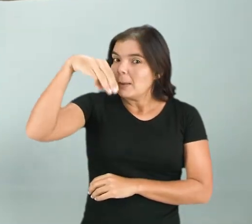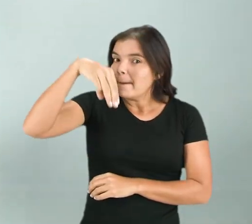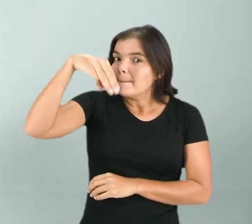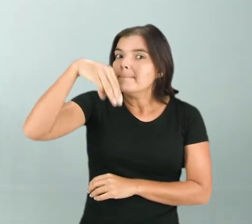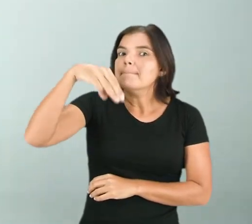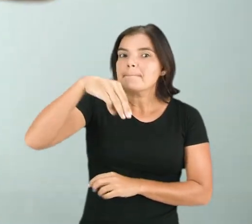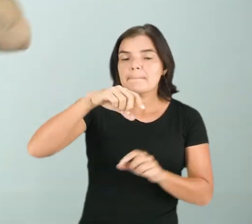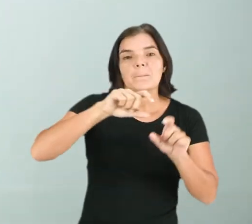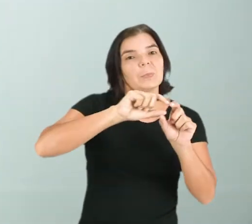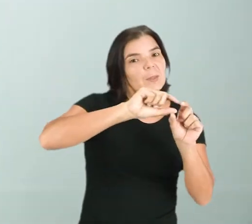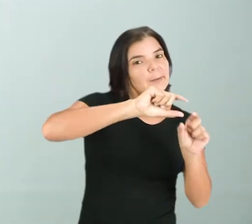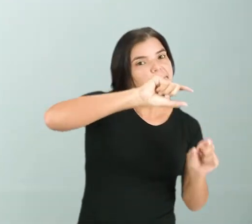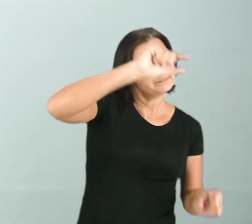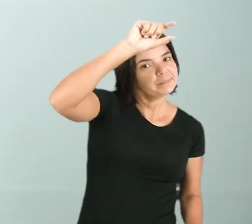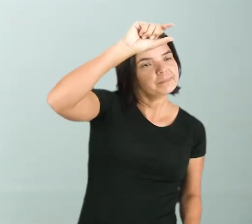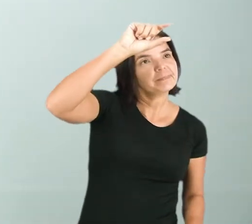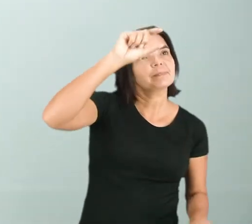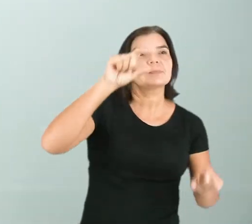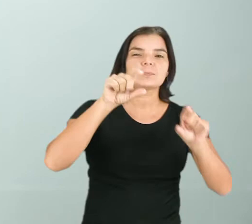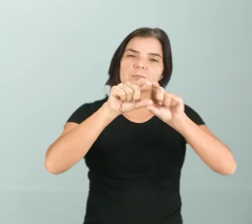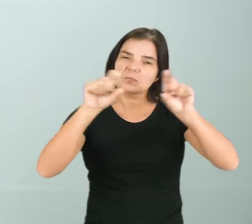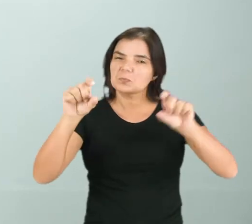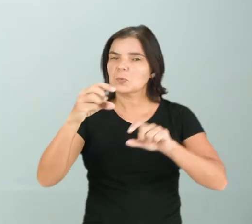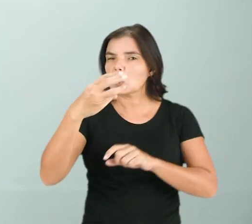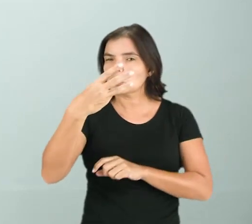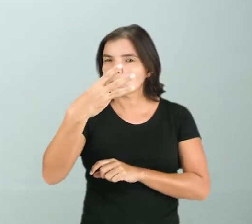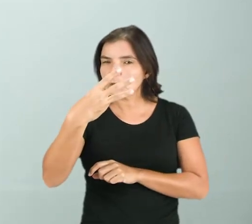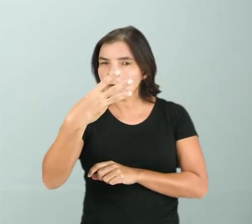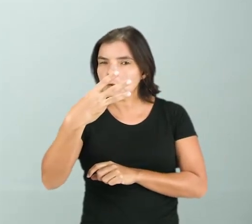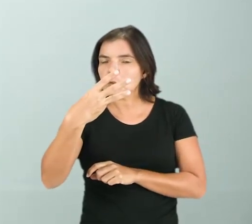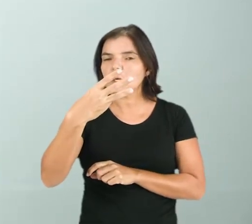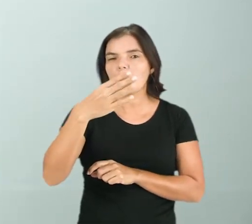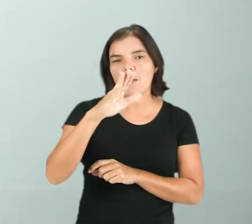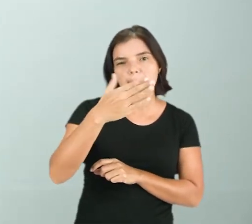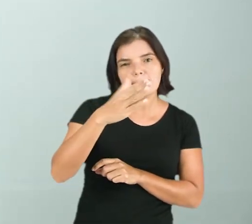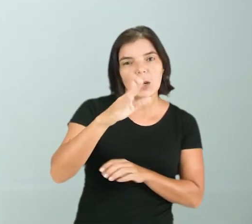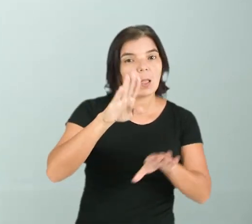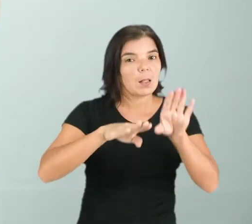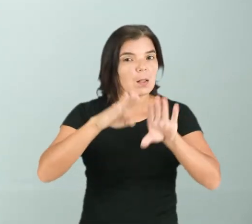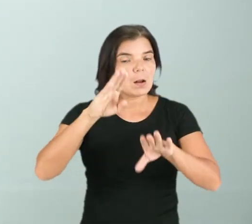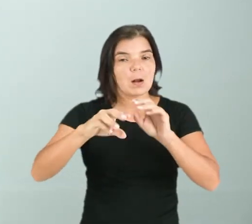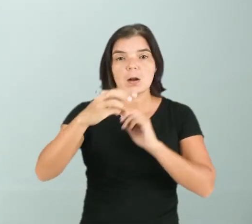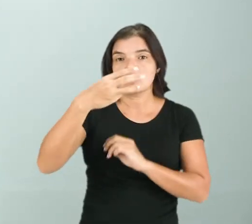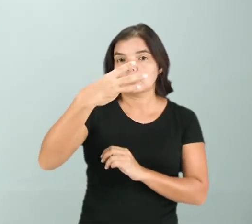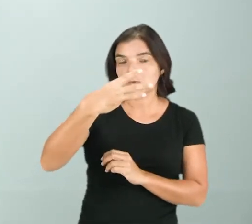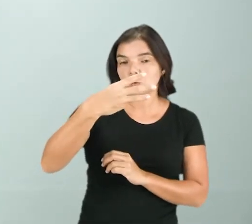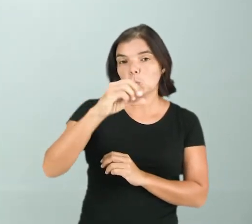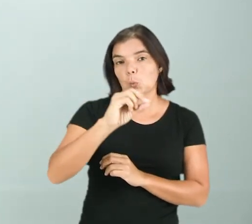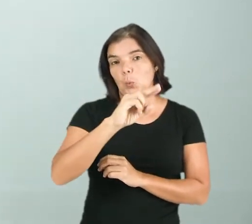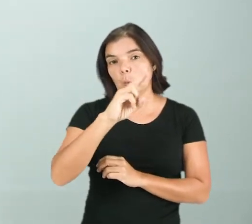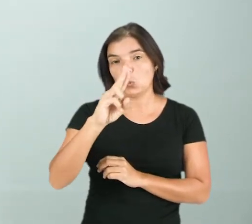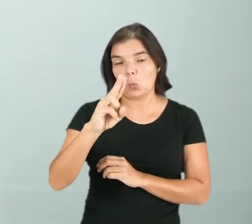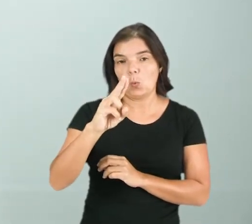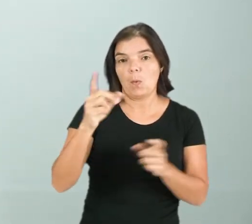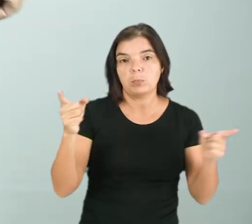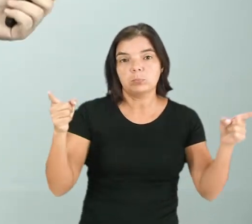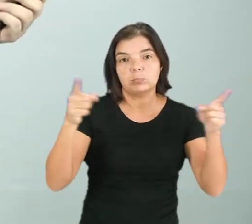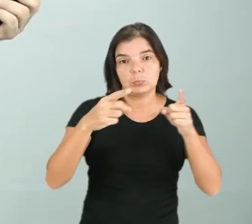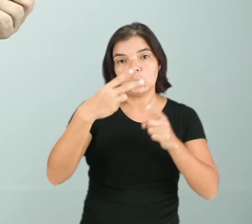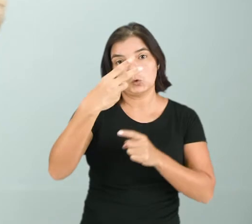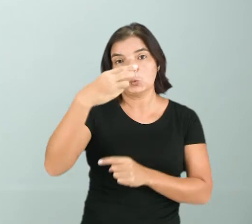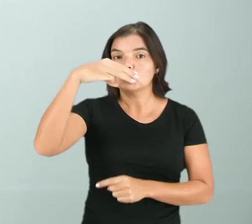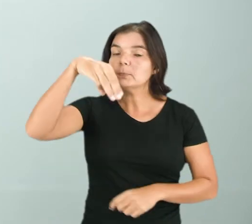largura, ele tem aproximadamente uns 3, dependendo do quadro, né? Geralmente tem 3, ou os menores têm